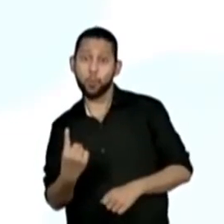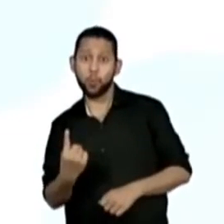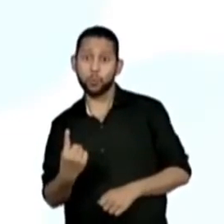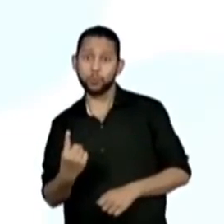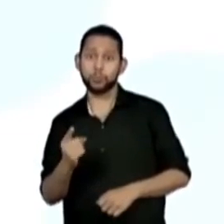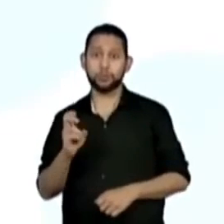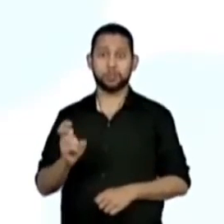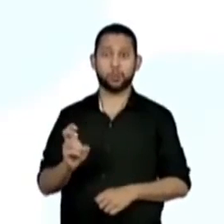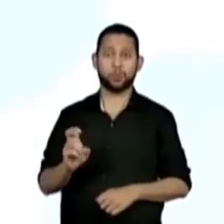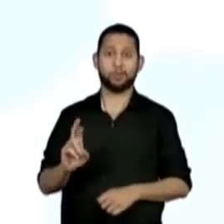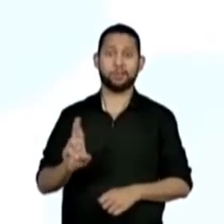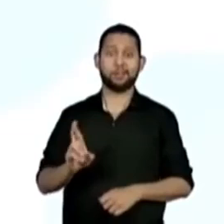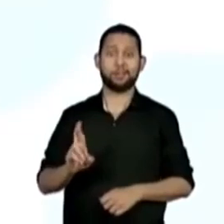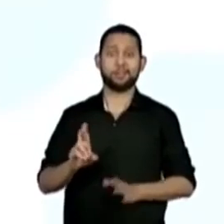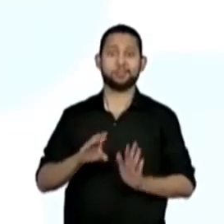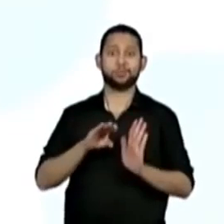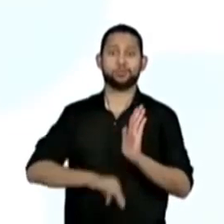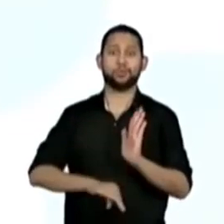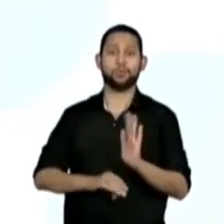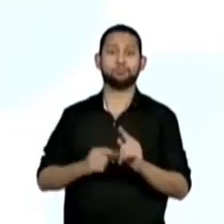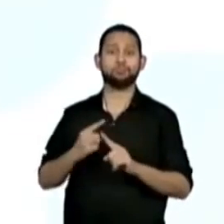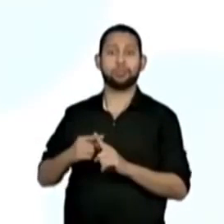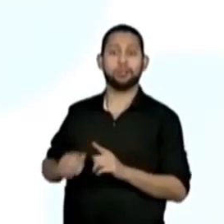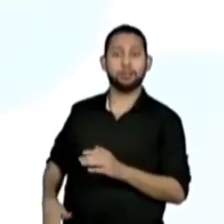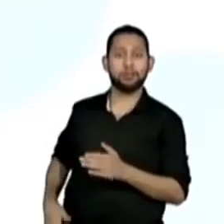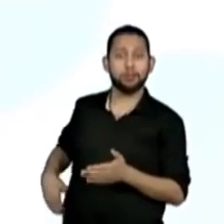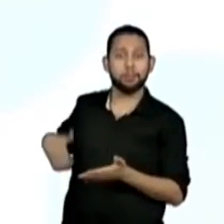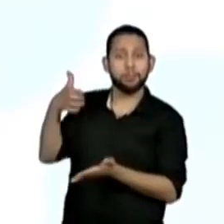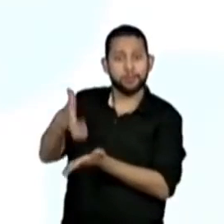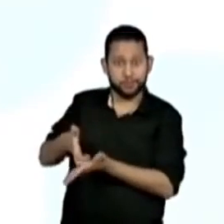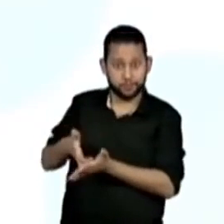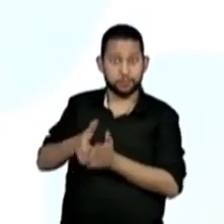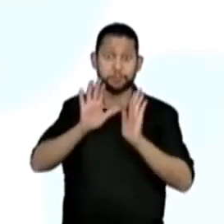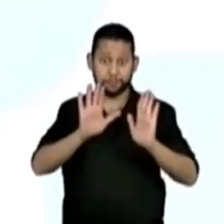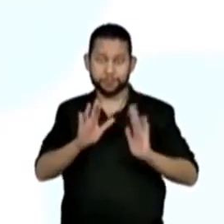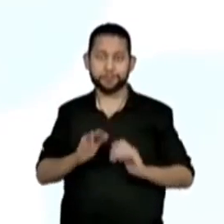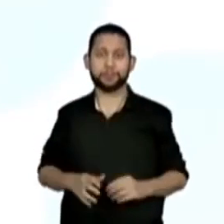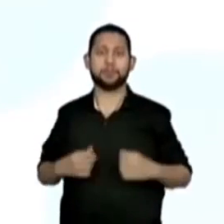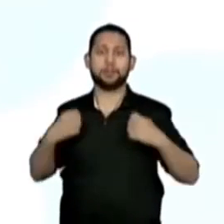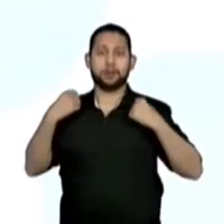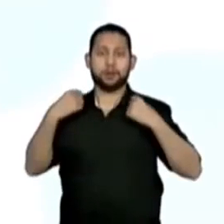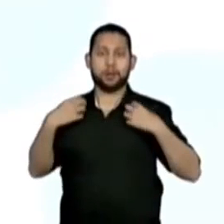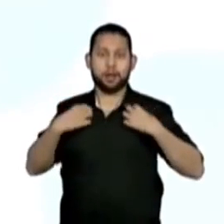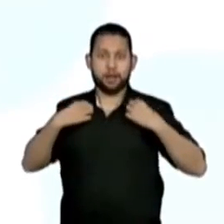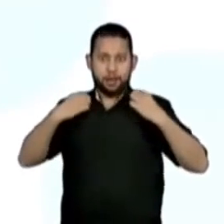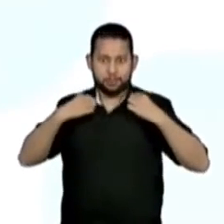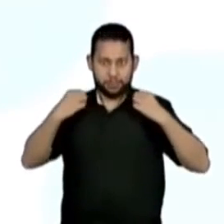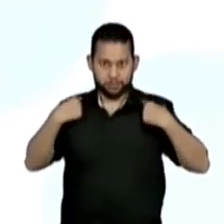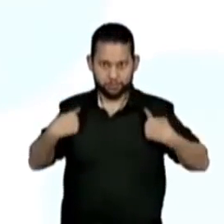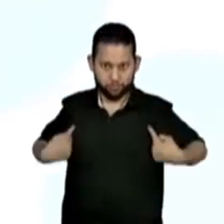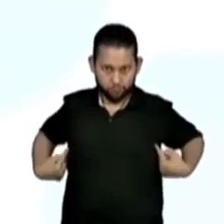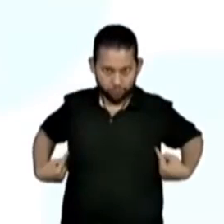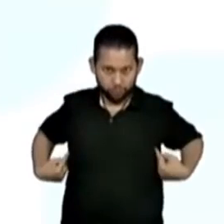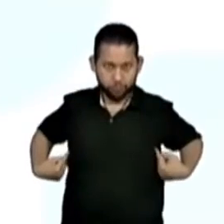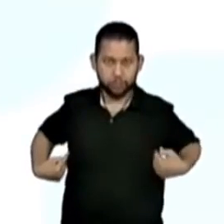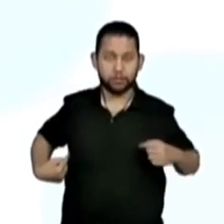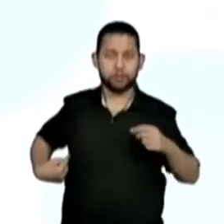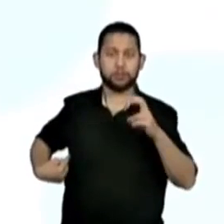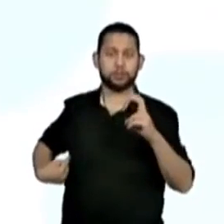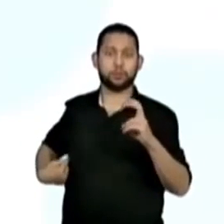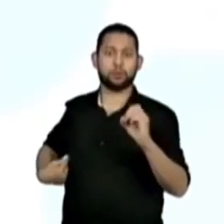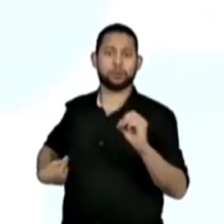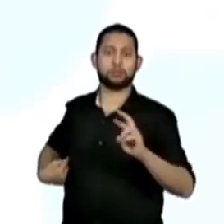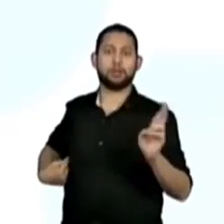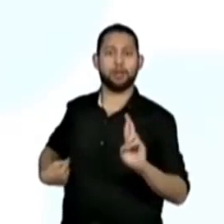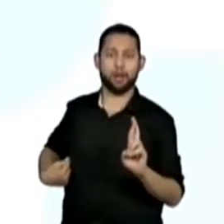o pagamento será a vista R 50 Men R 5